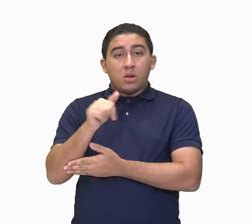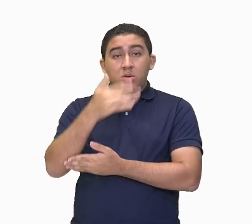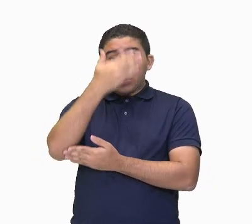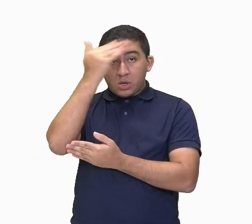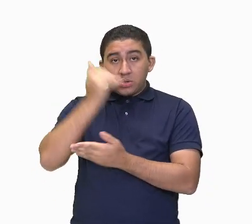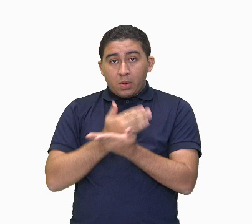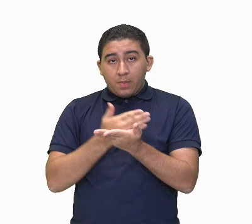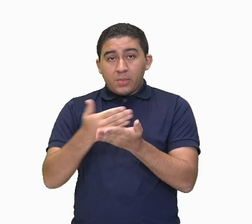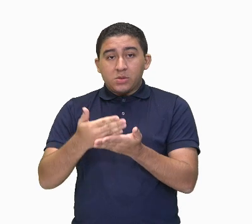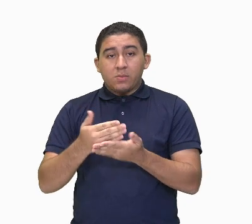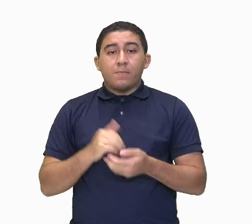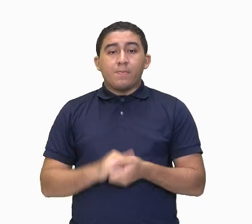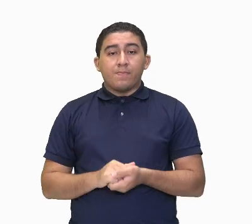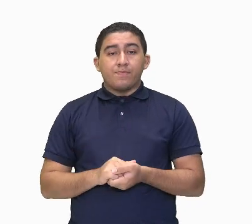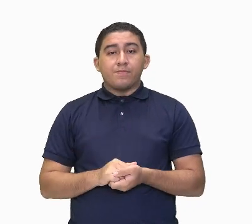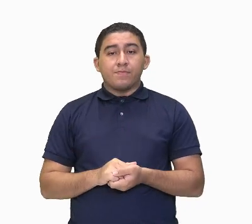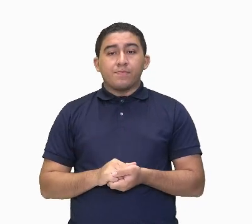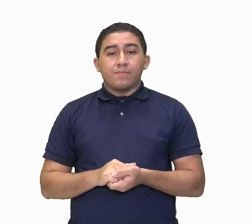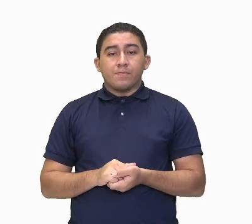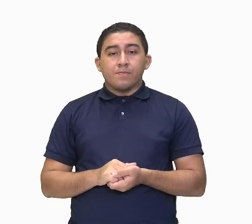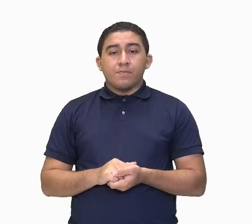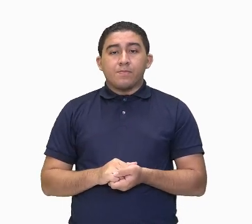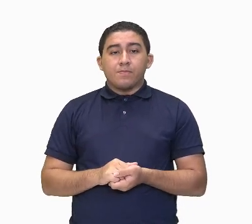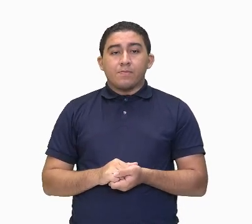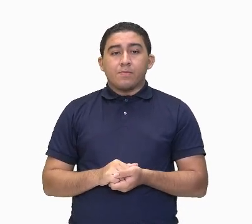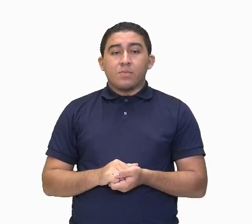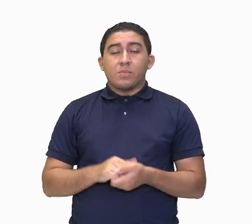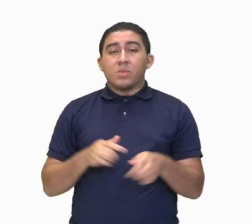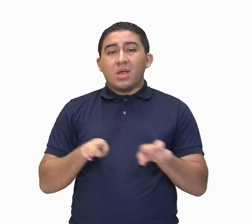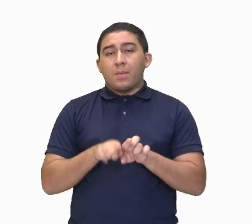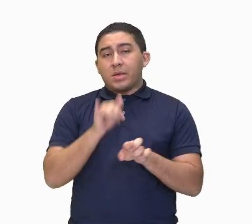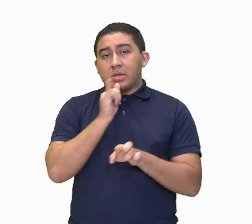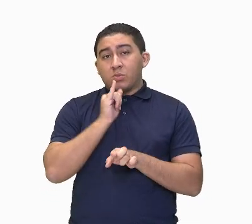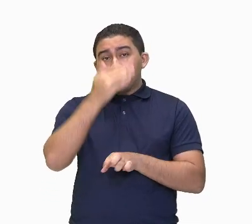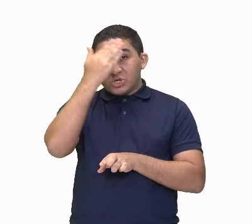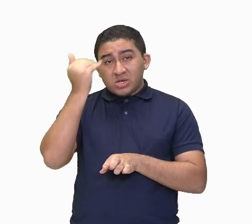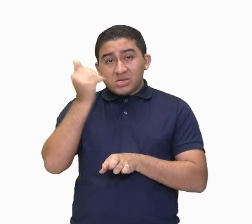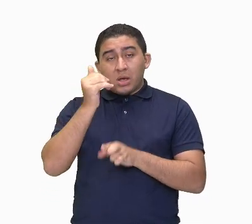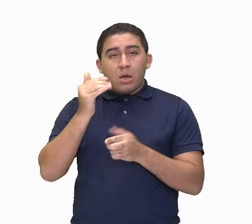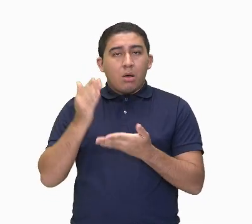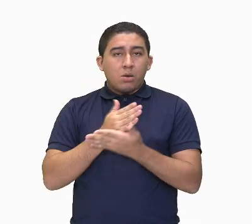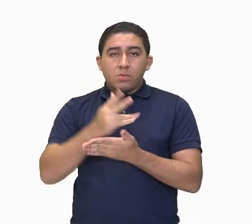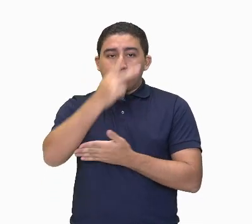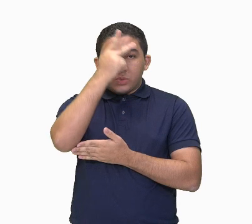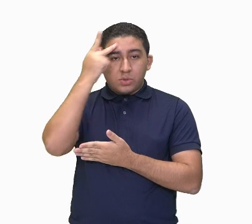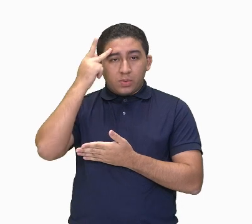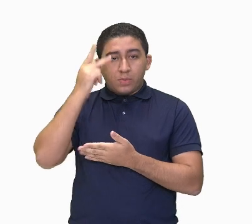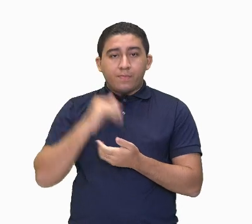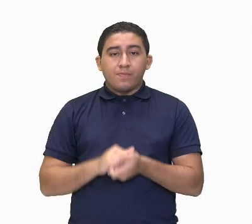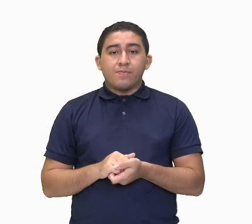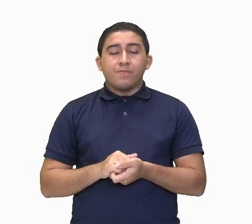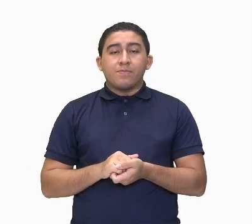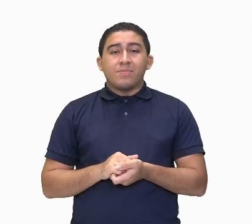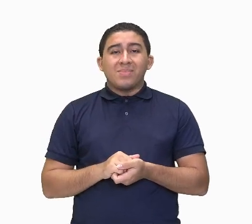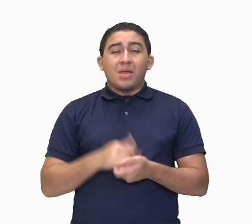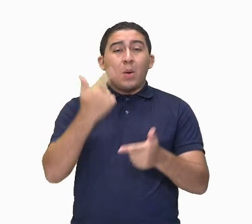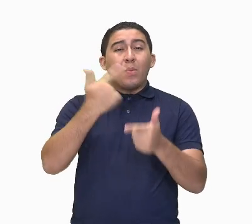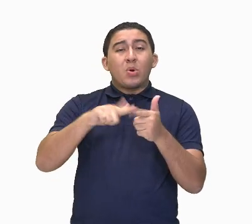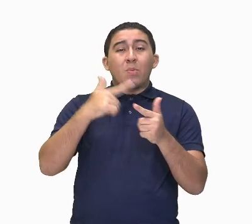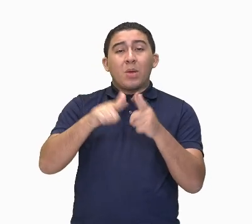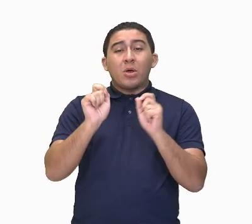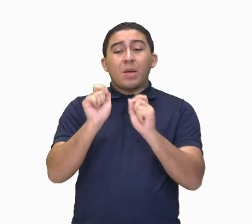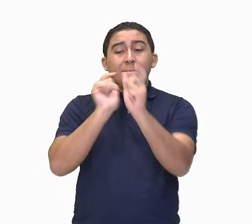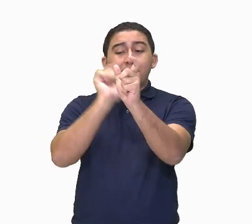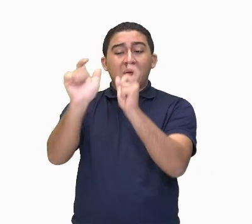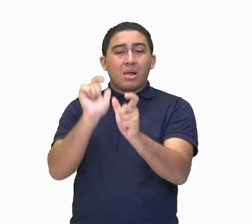até esquecer o nome ou a fisionomia de algumas pessoas, por exemplo. Dificuldade para encontrar palavras, né? Então, a gente já tem